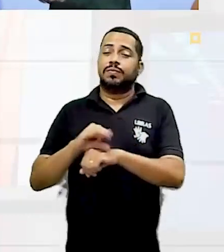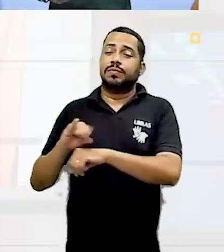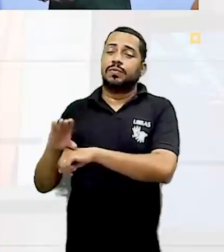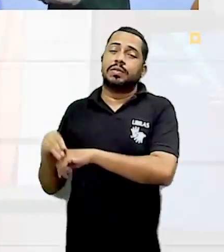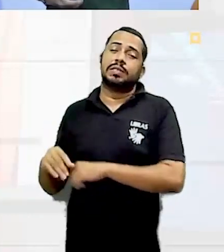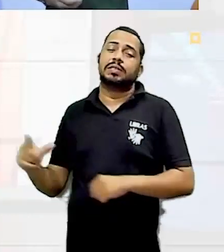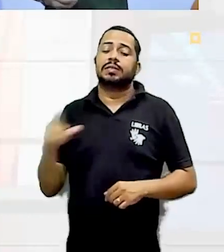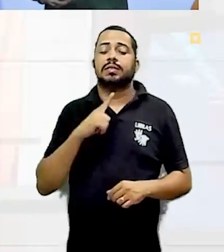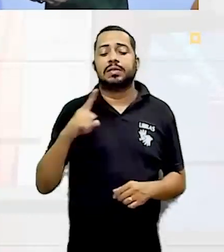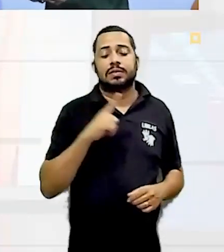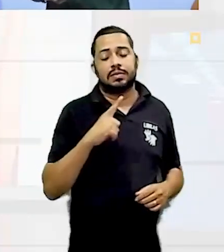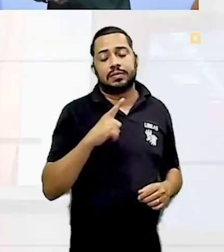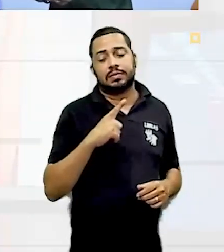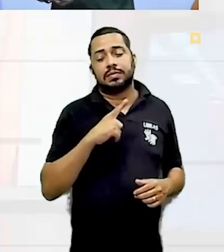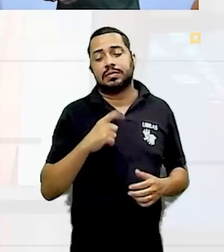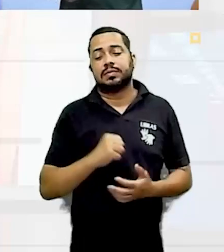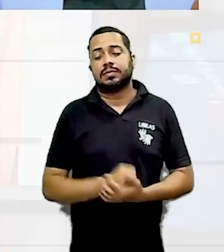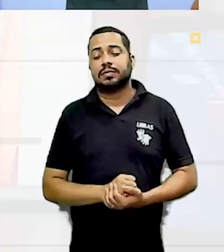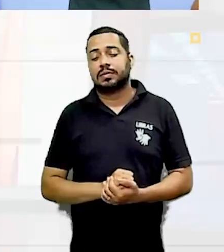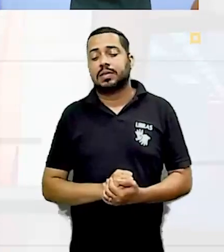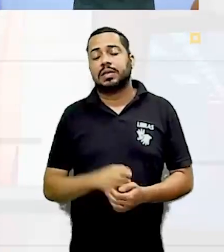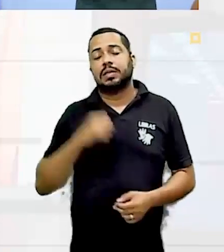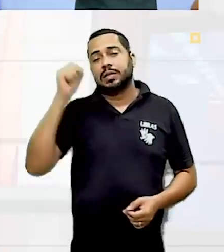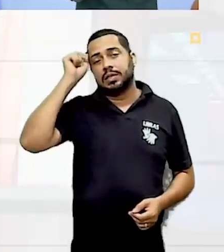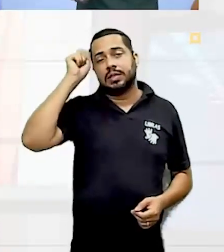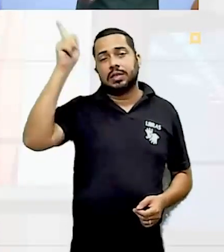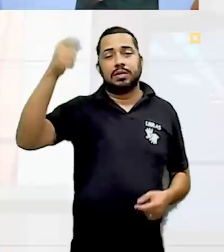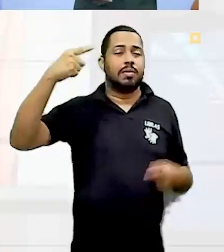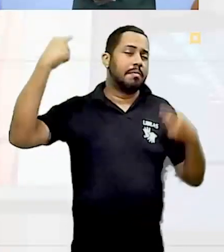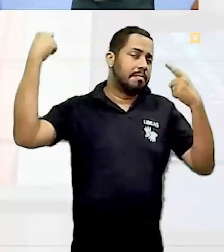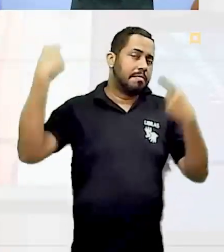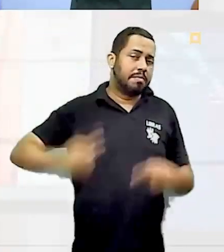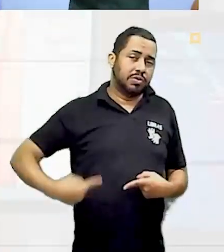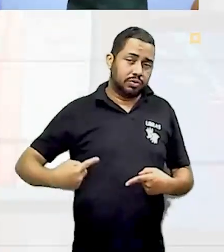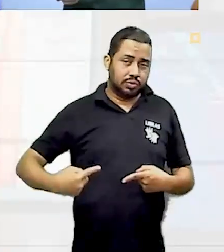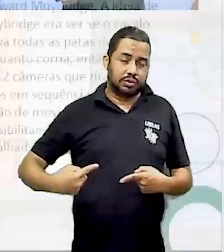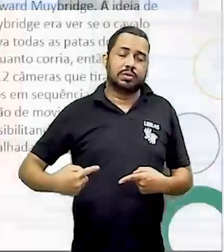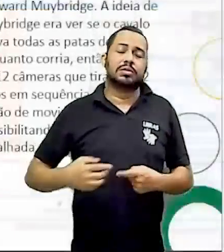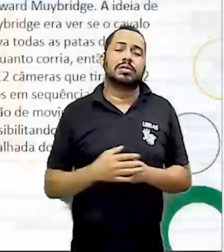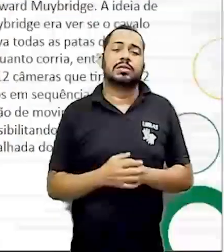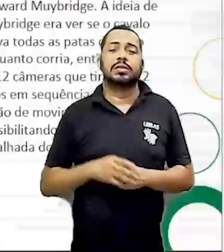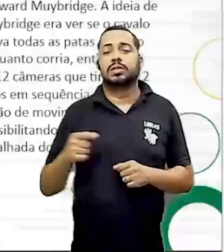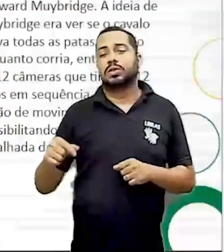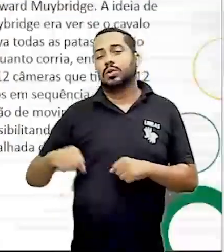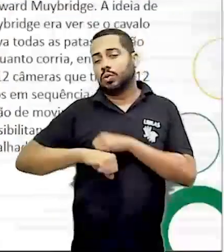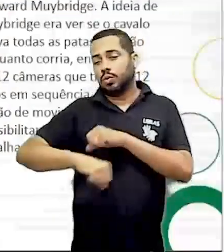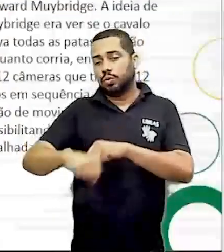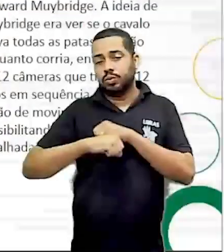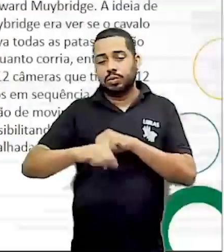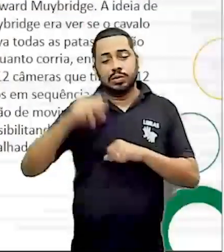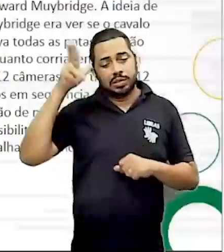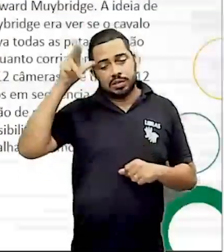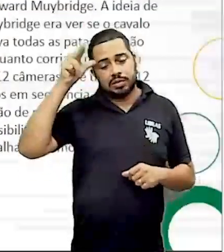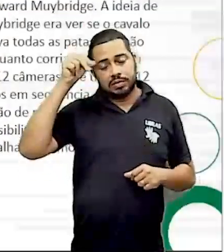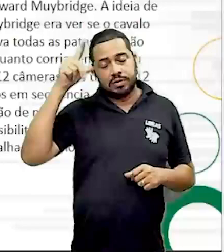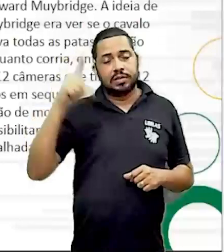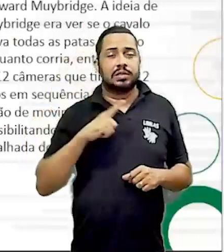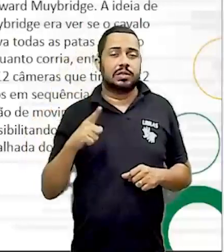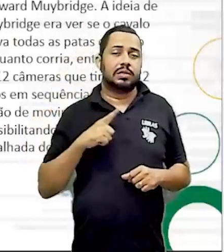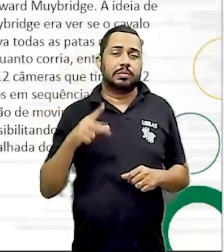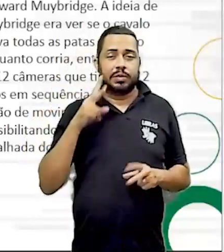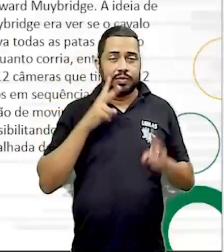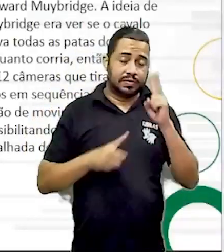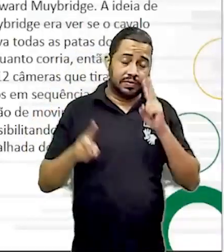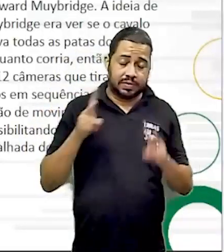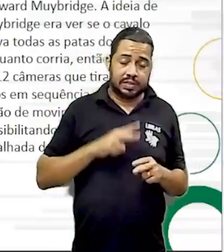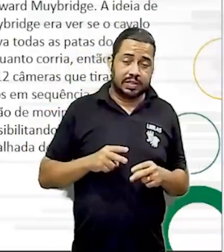que teve a ideia de uma aposta. Era uma aposta que corredores de cavalos tinham na época para ver